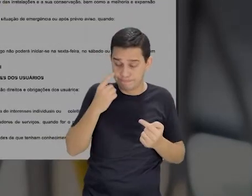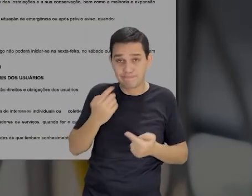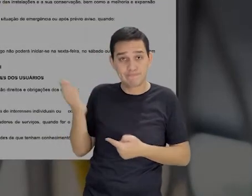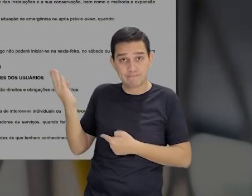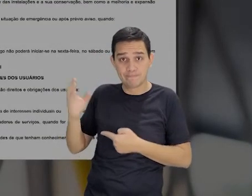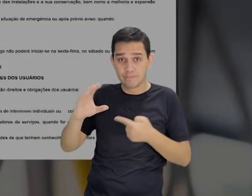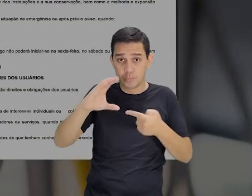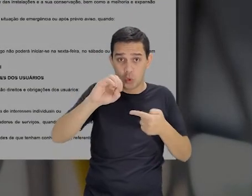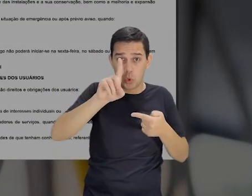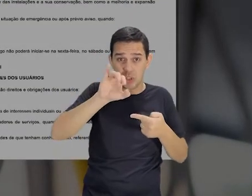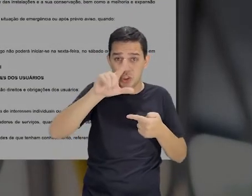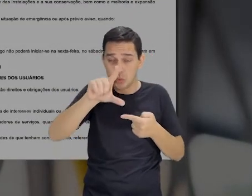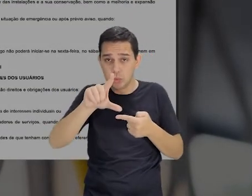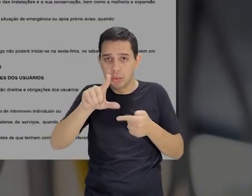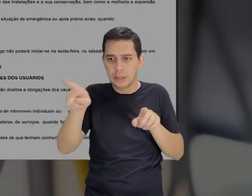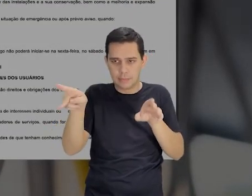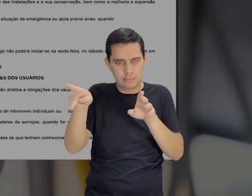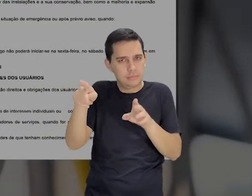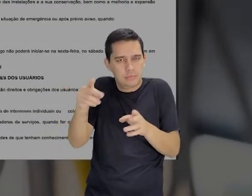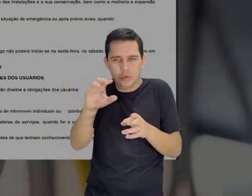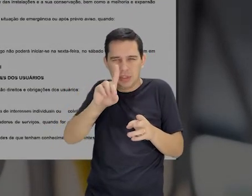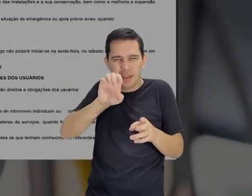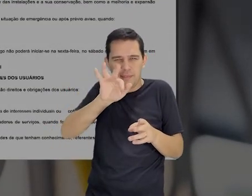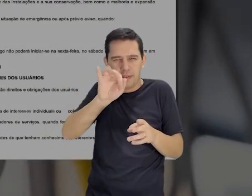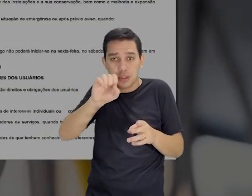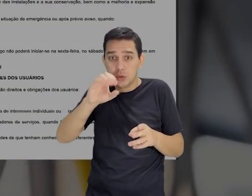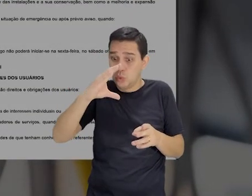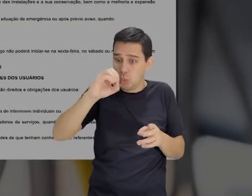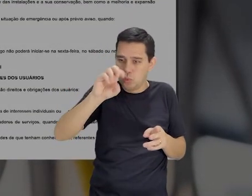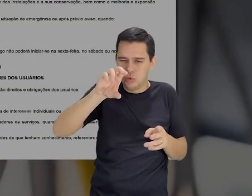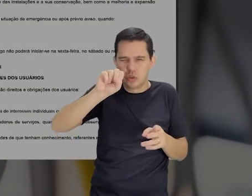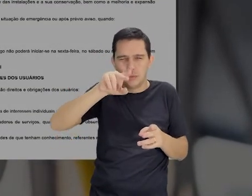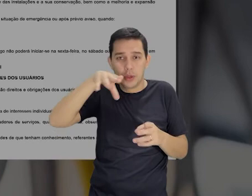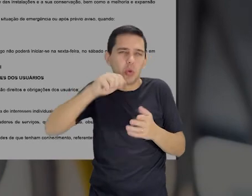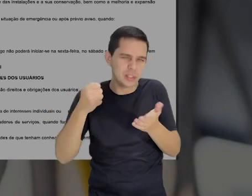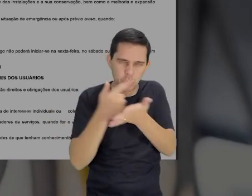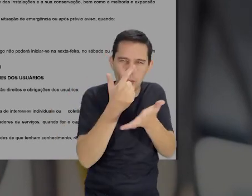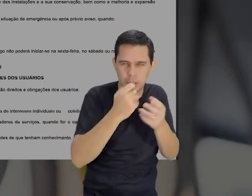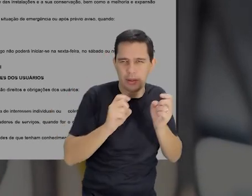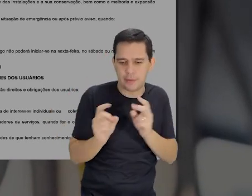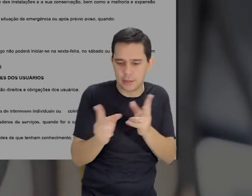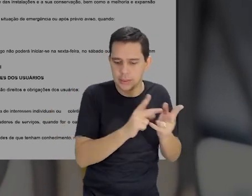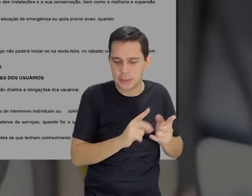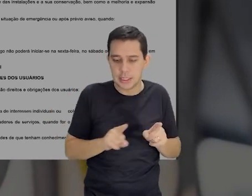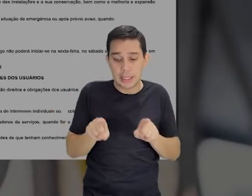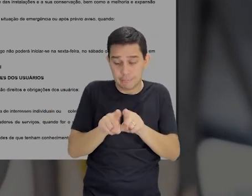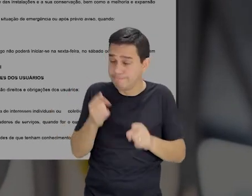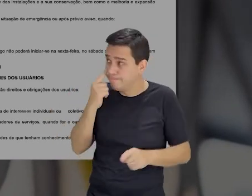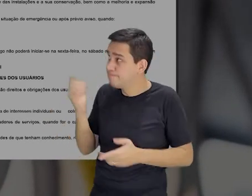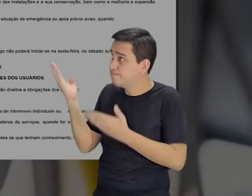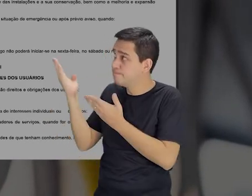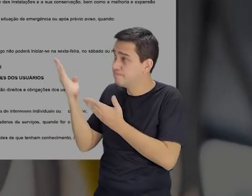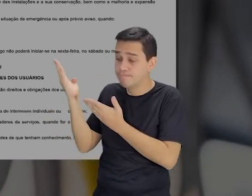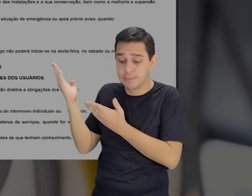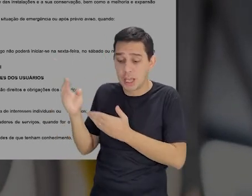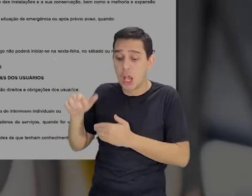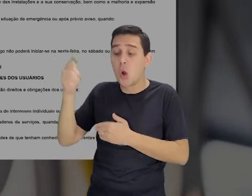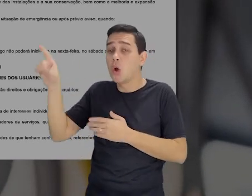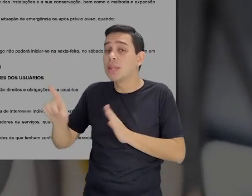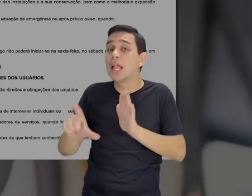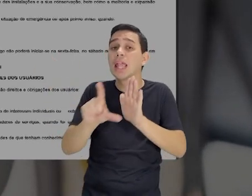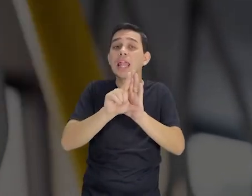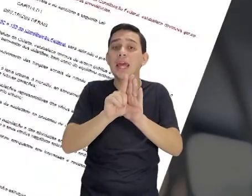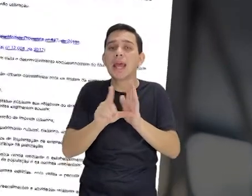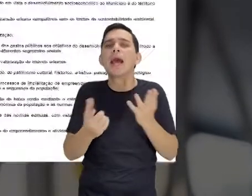as leis de concessão e permissão, que obrigam que o serviço público seja adequado e eficiente, a nossa Política Nacional